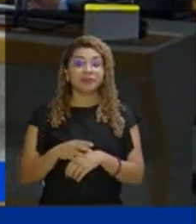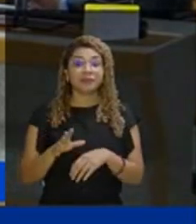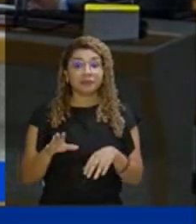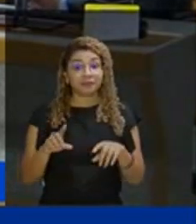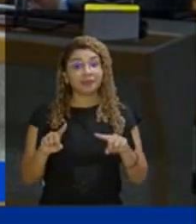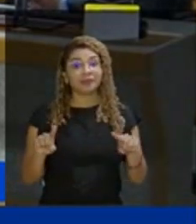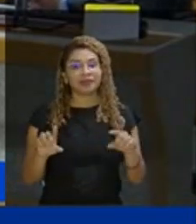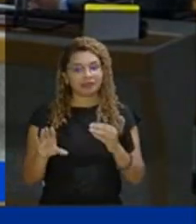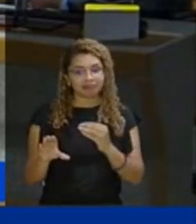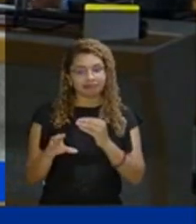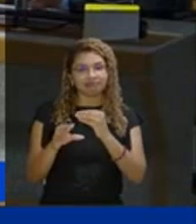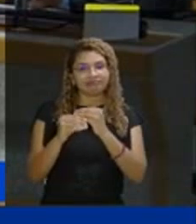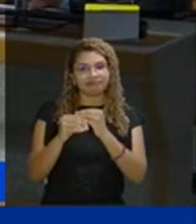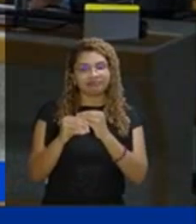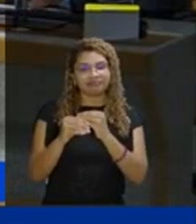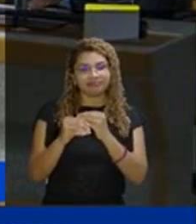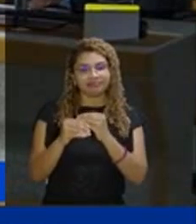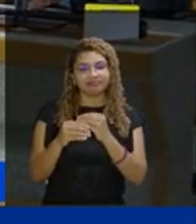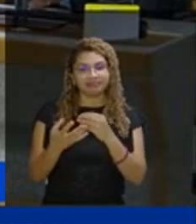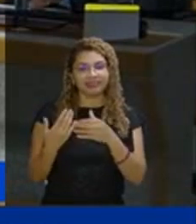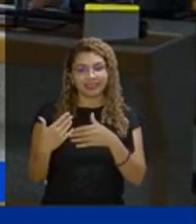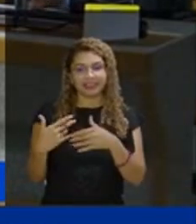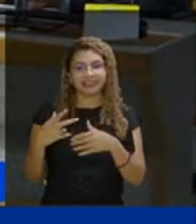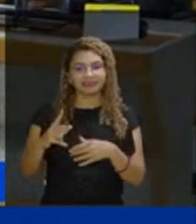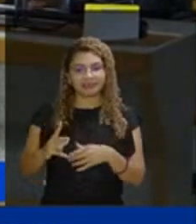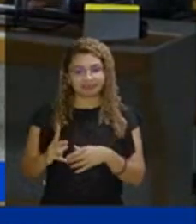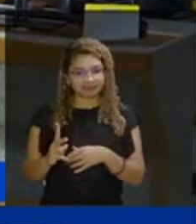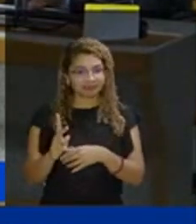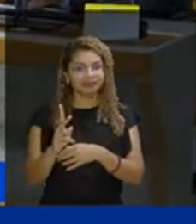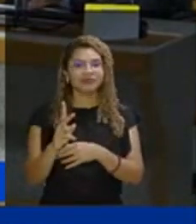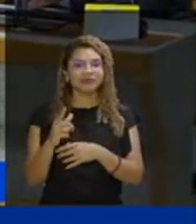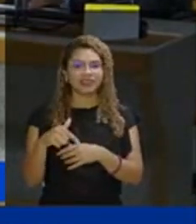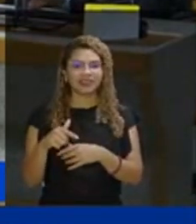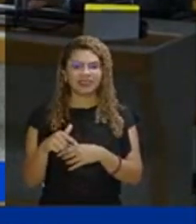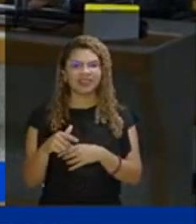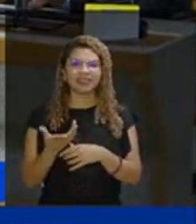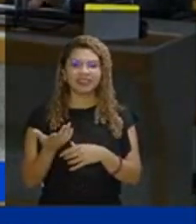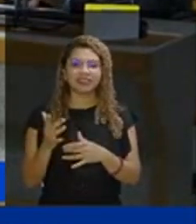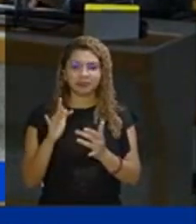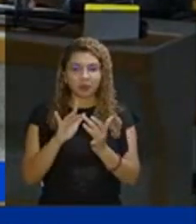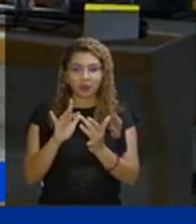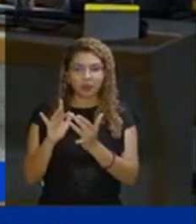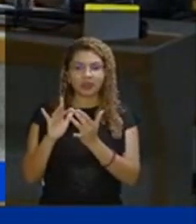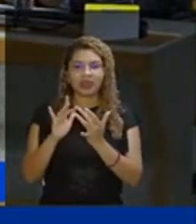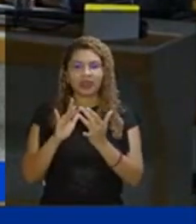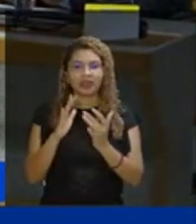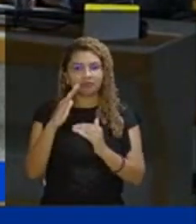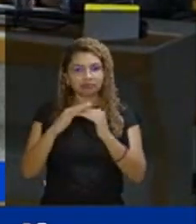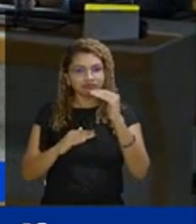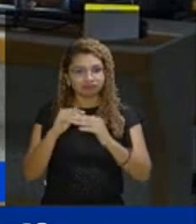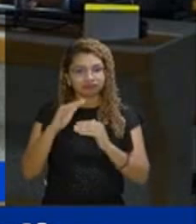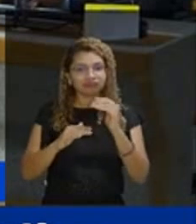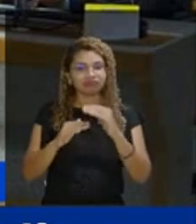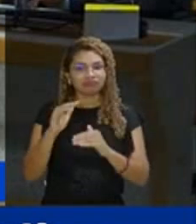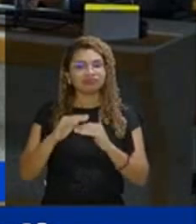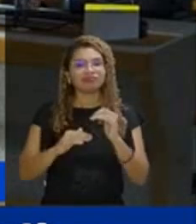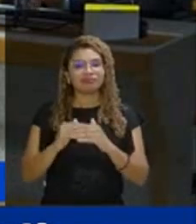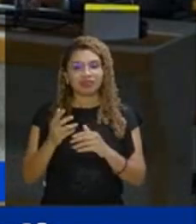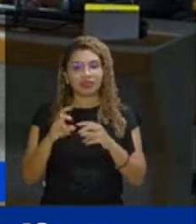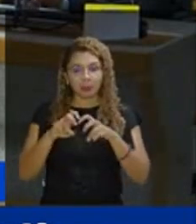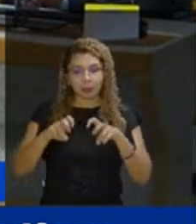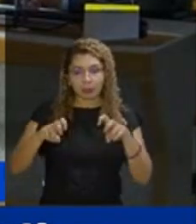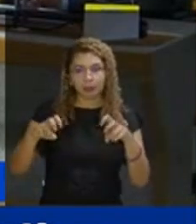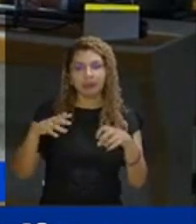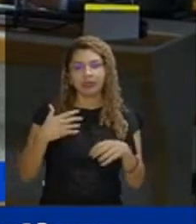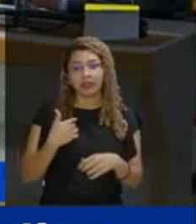e quanto à sua passagem por aqui, pelo breve contato que nós tivemos, eu, na qualidade de